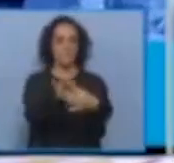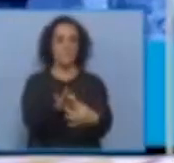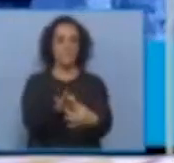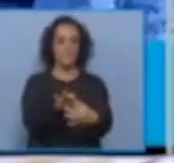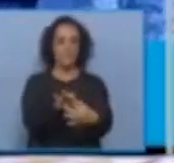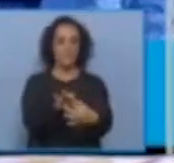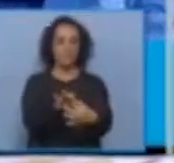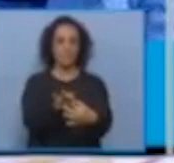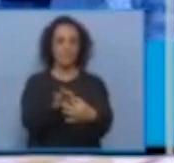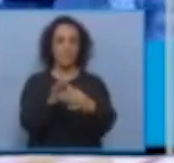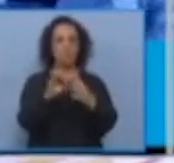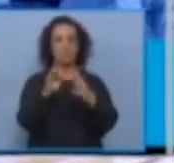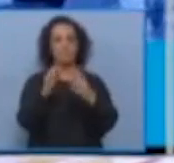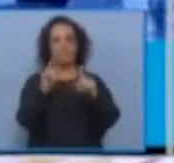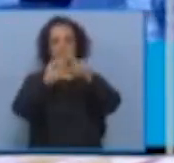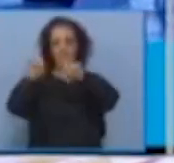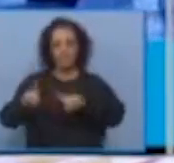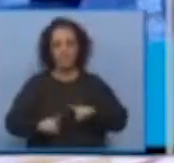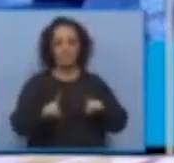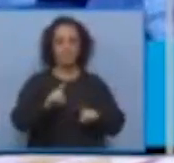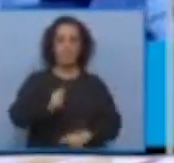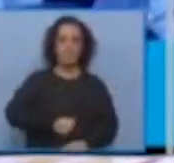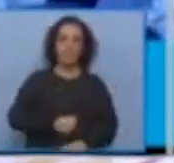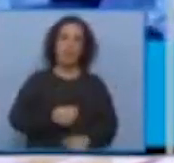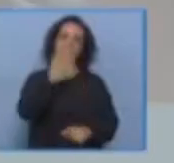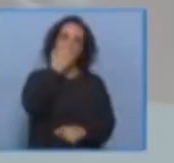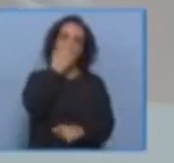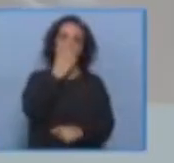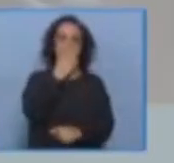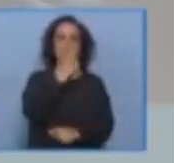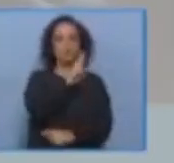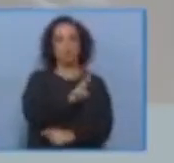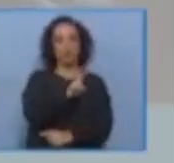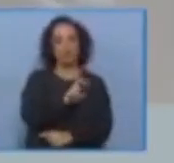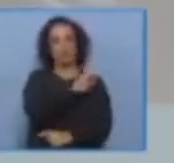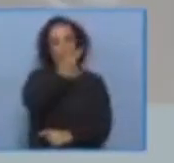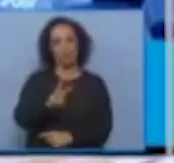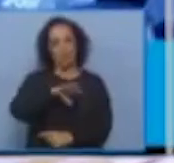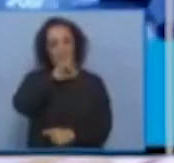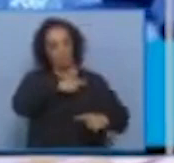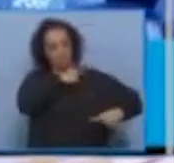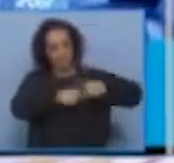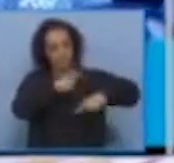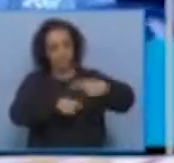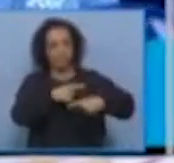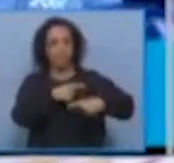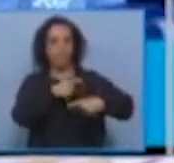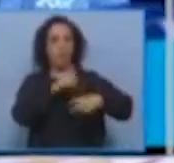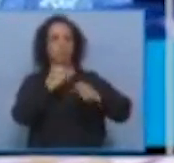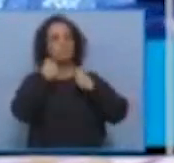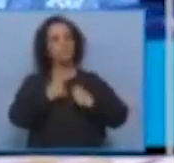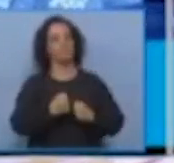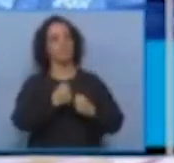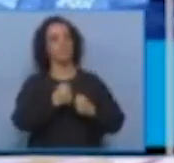de católicos da segunda e terceira geração, diríamos, portanto, que vêm ainda de raízes